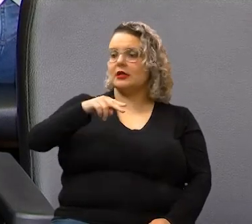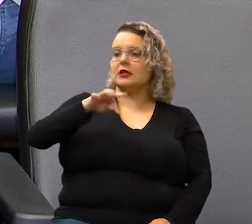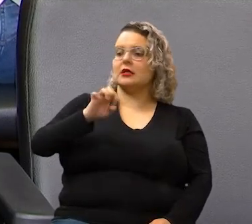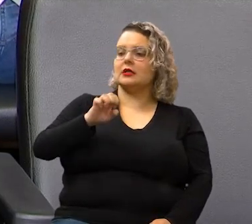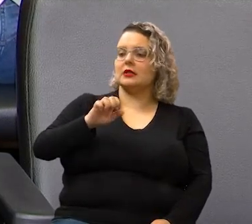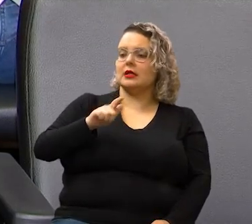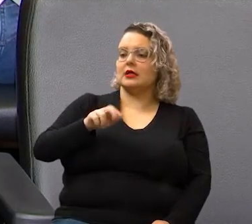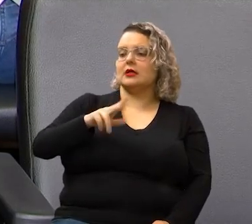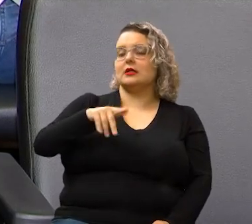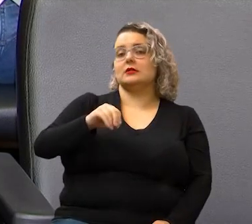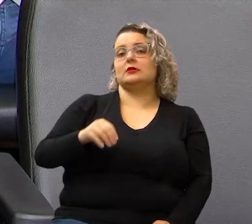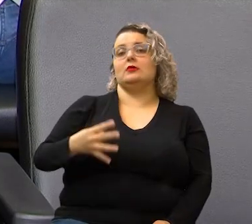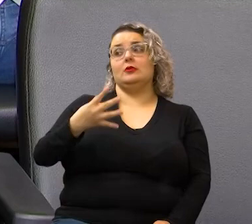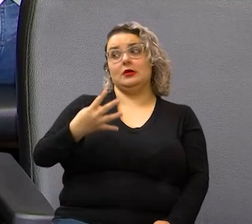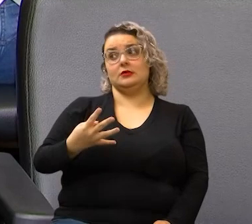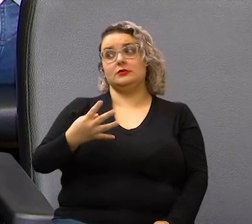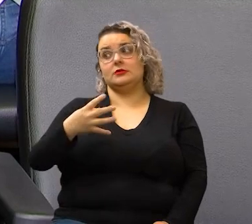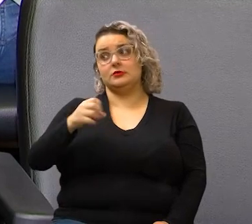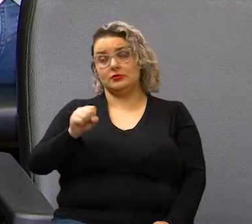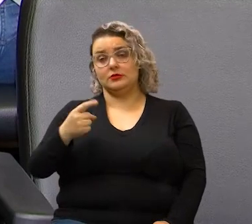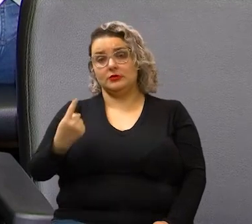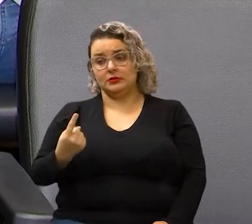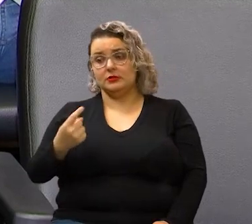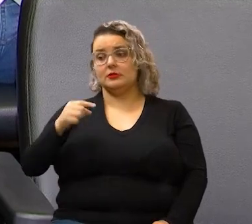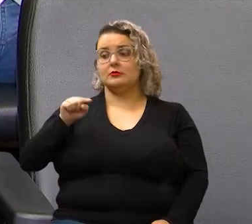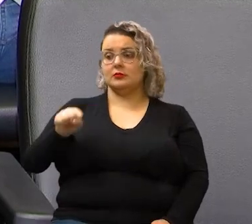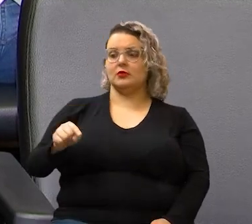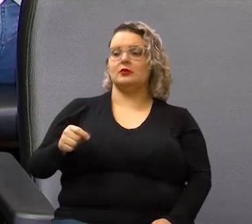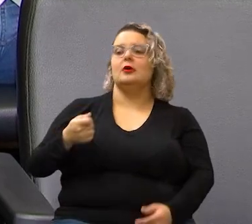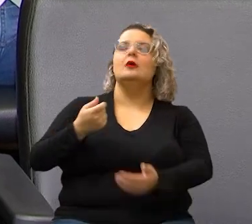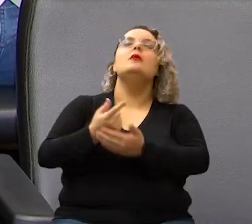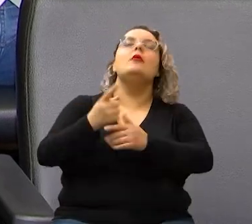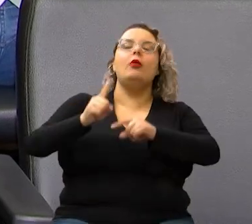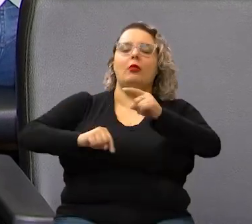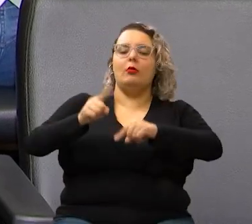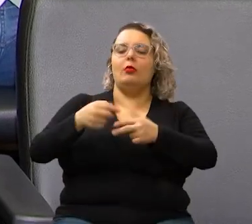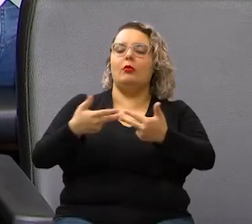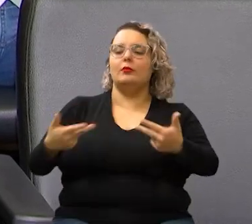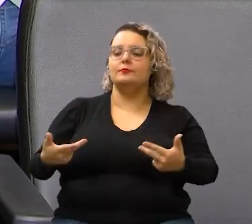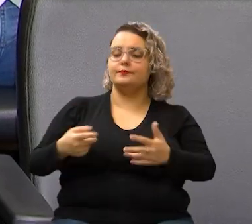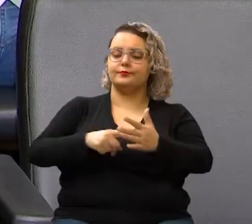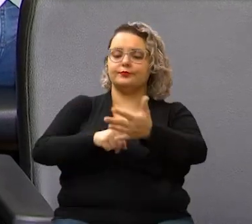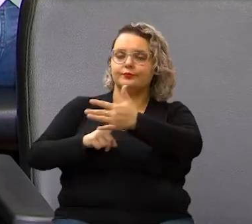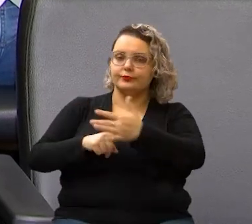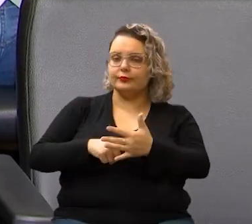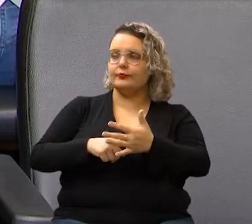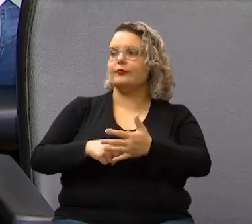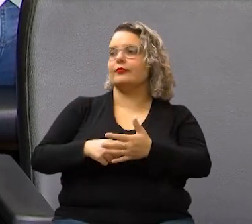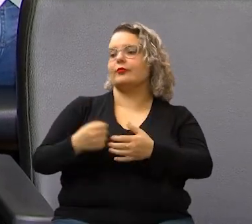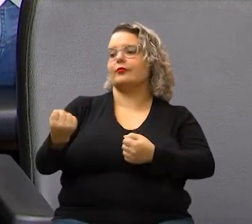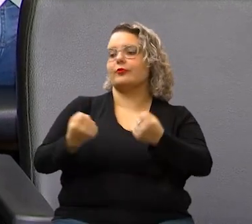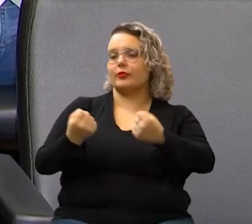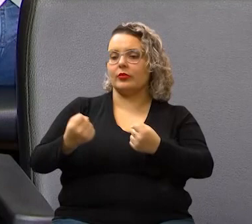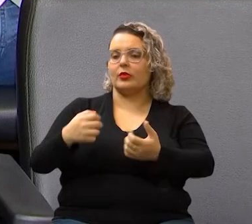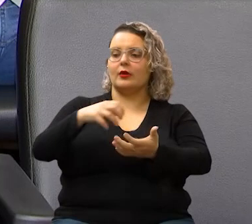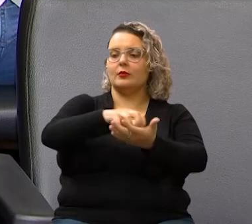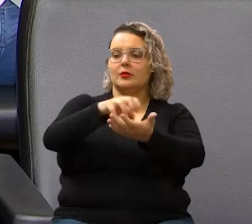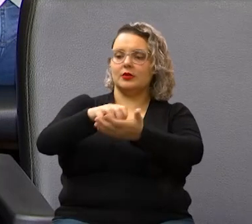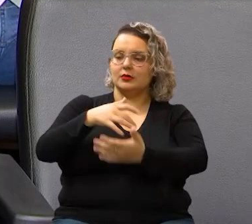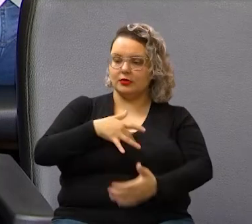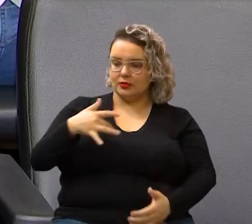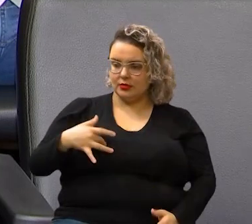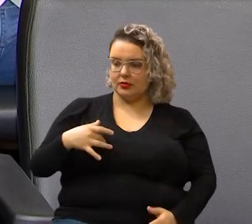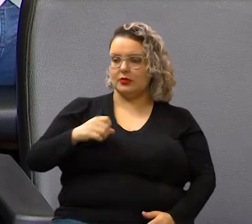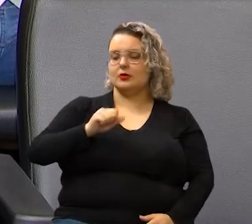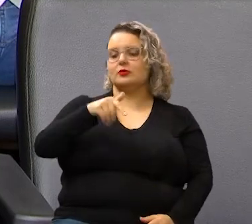mais R$ 411.000 para aquisição de bens móveis, equipamentos, máquinas e veículos para os centros